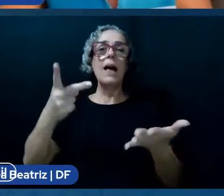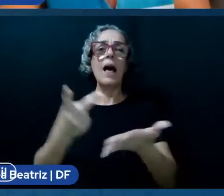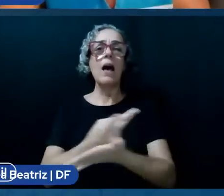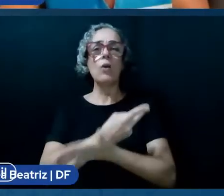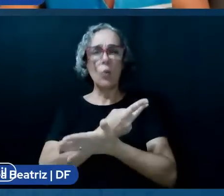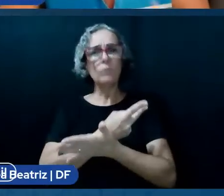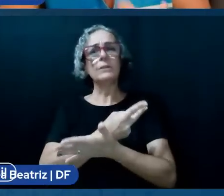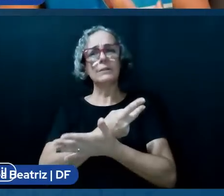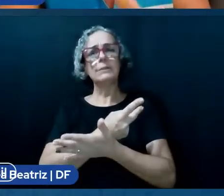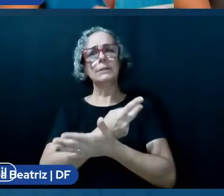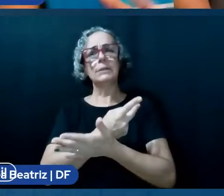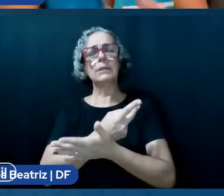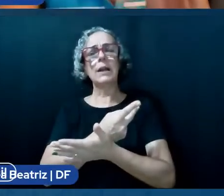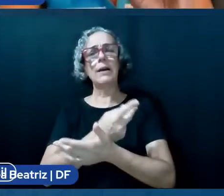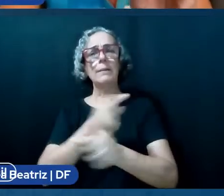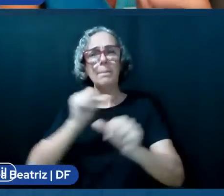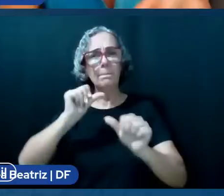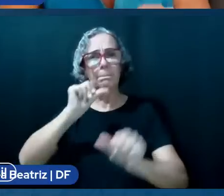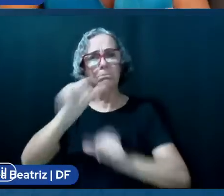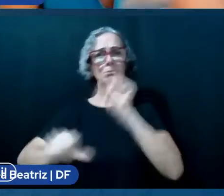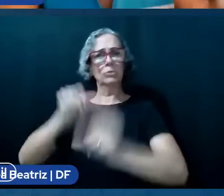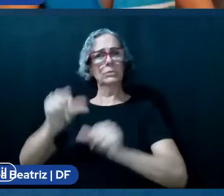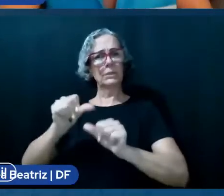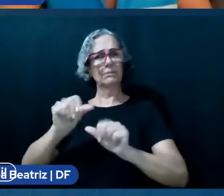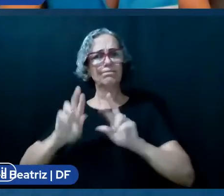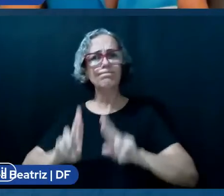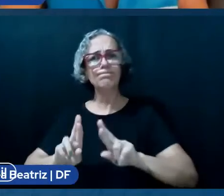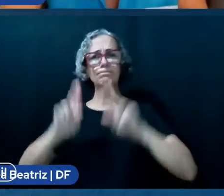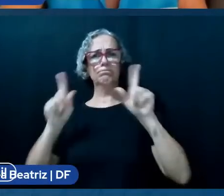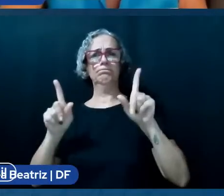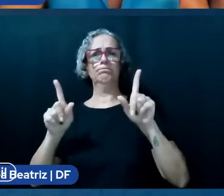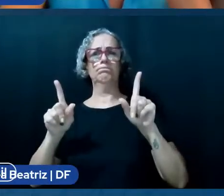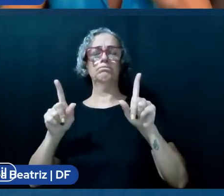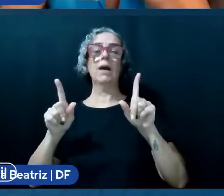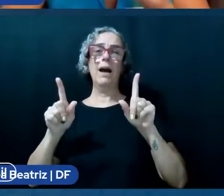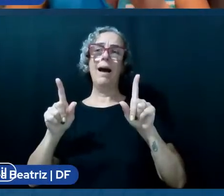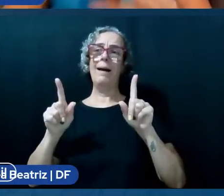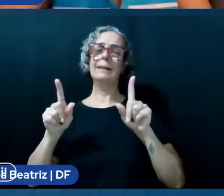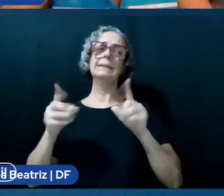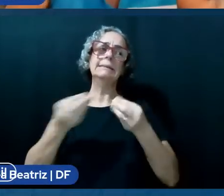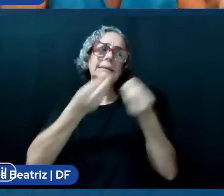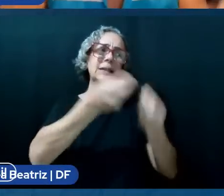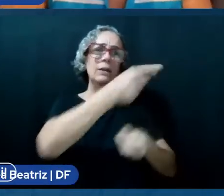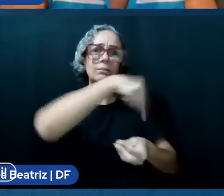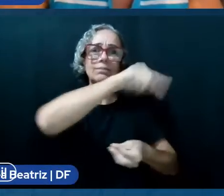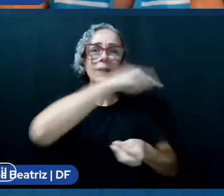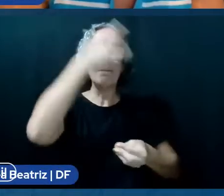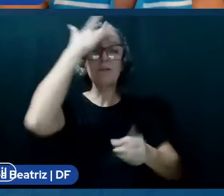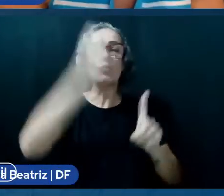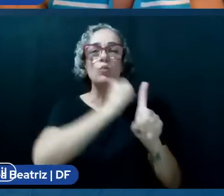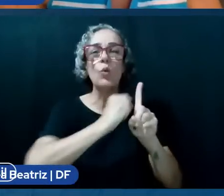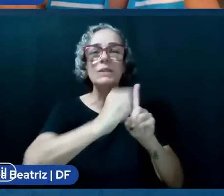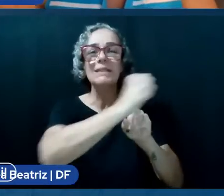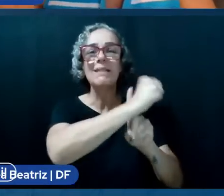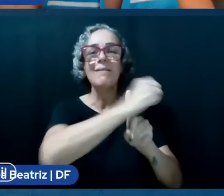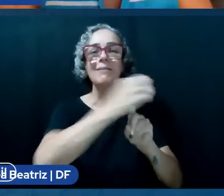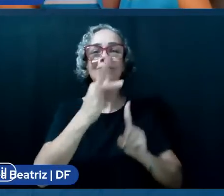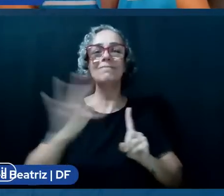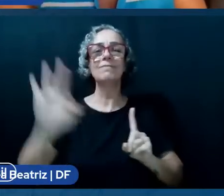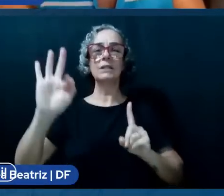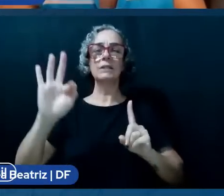alteração mesmo do estado e começou a causar incômodo, né? E a pergunta que é feita